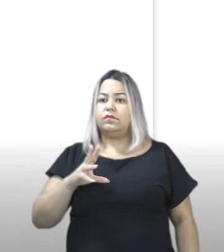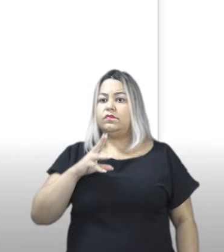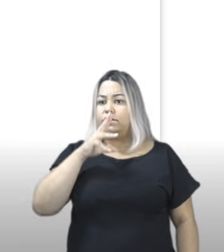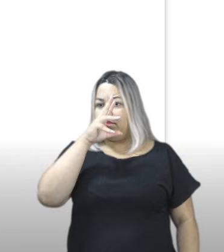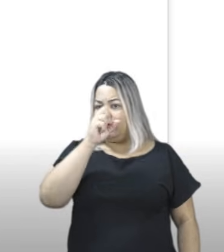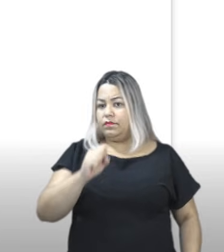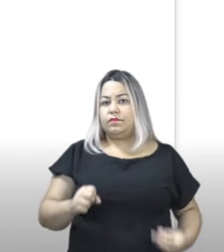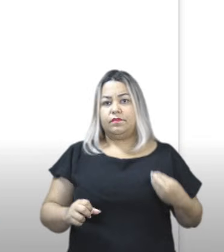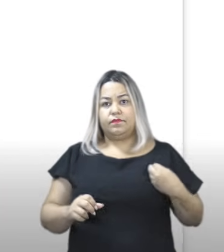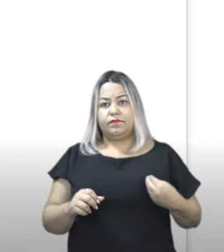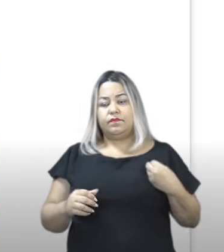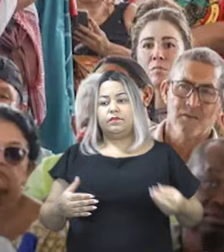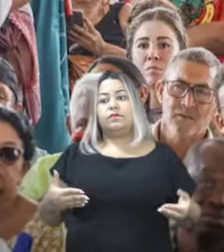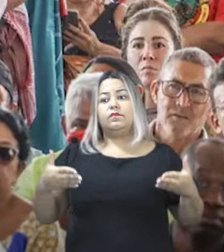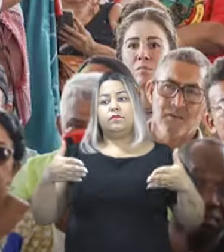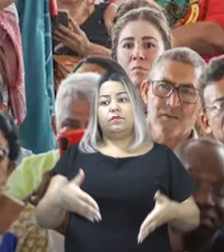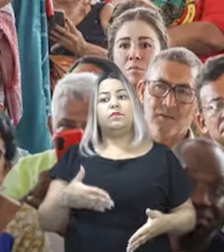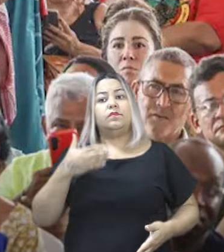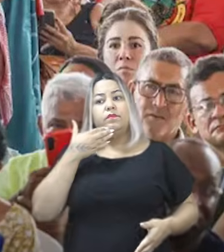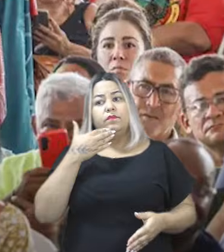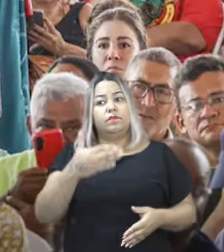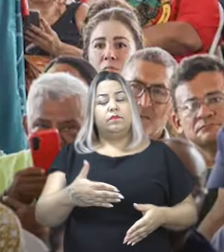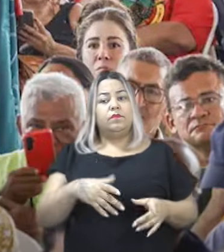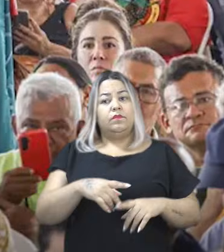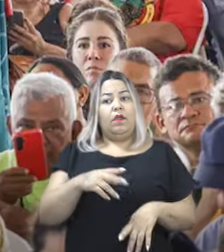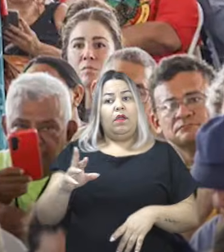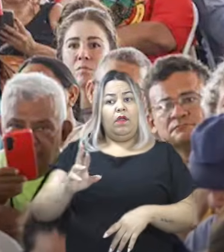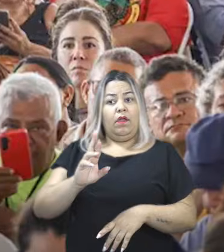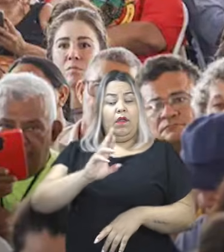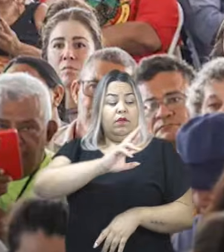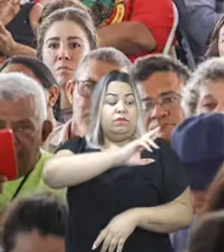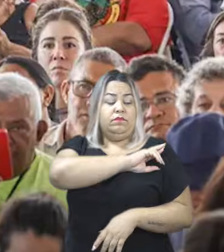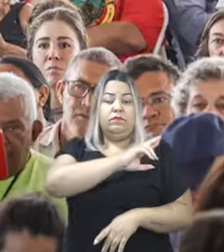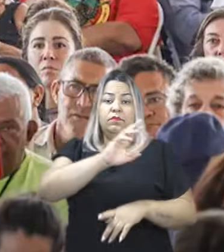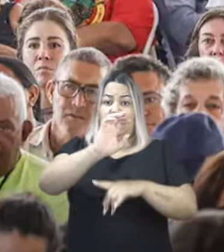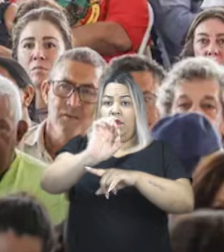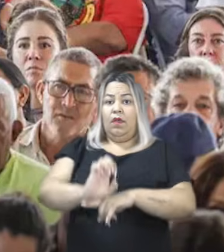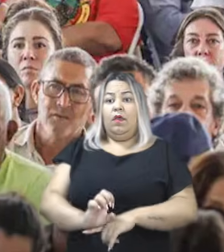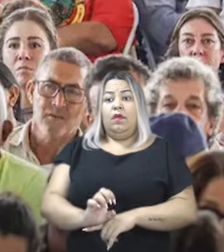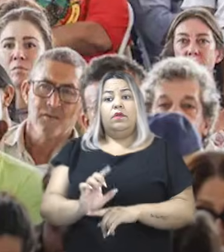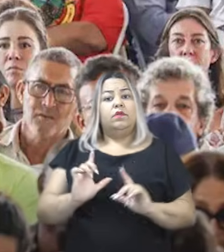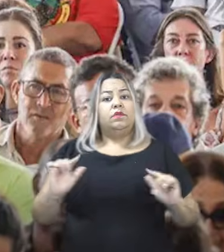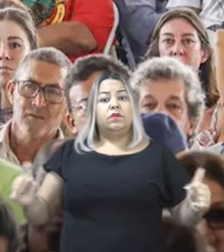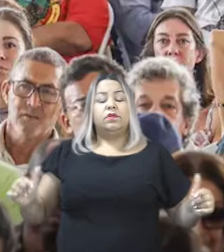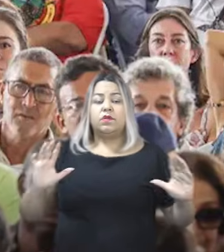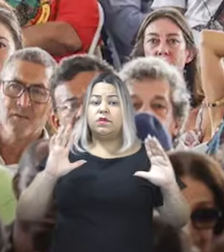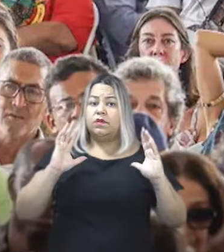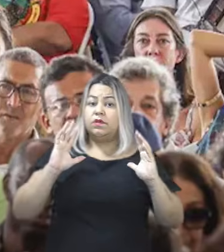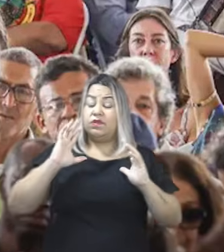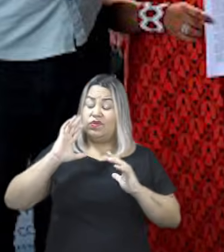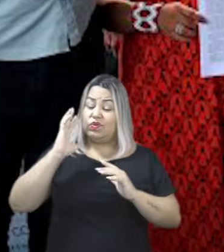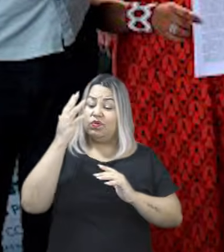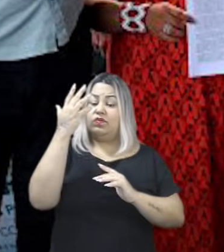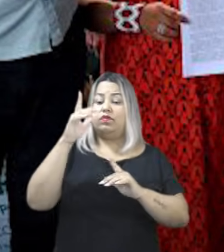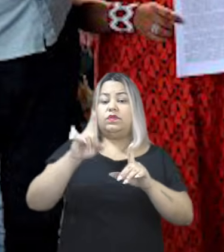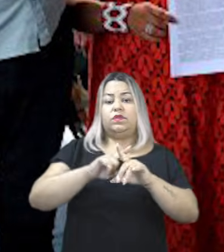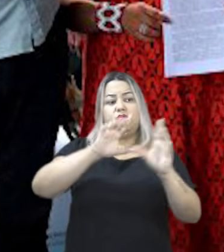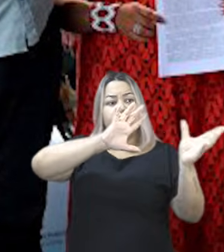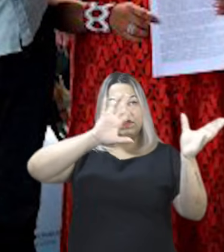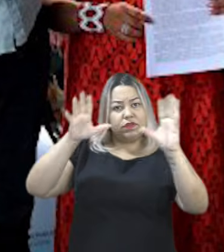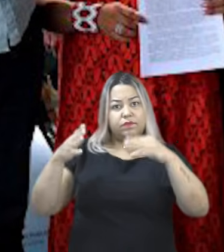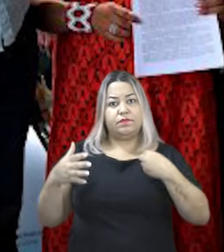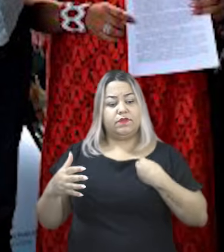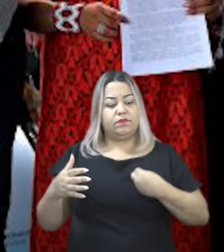participação popular e reivindicações diretas aos chefes de Estado, reforçando que não há solução climática sem